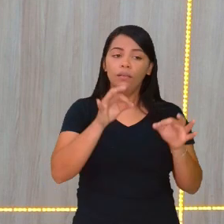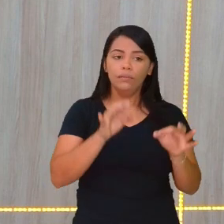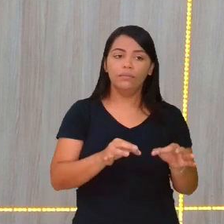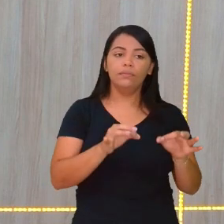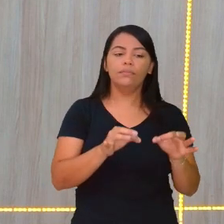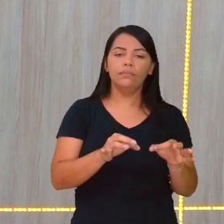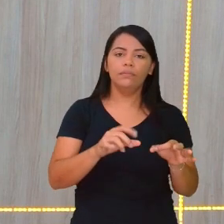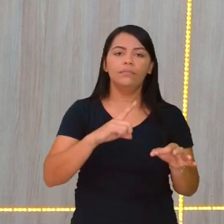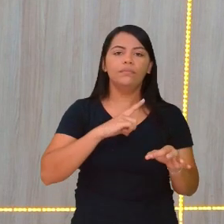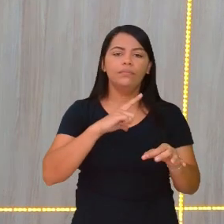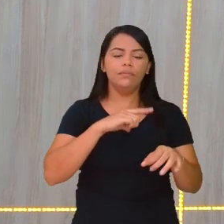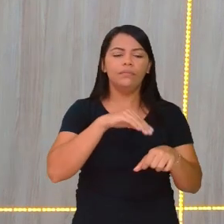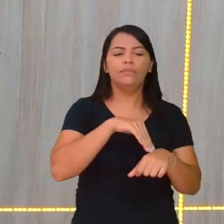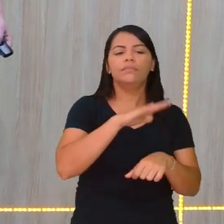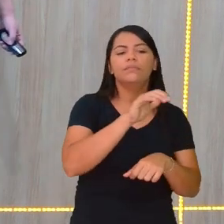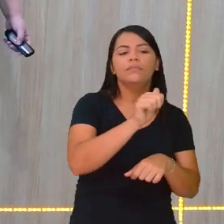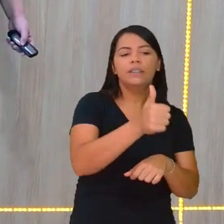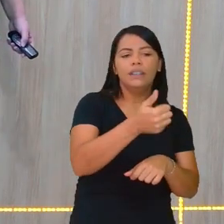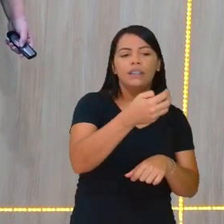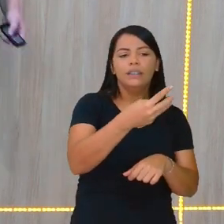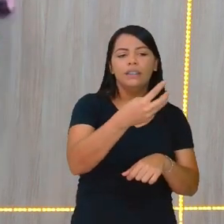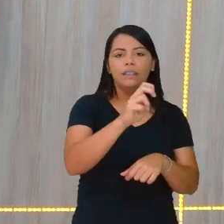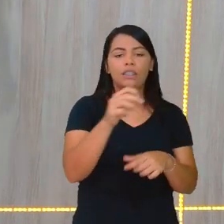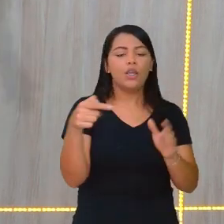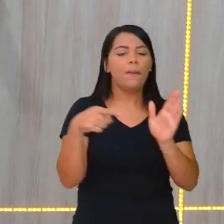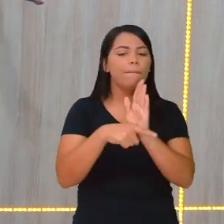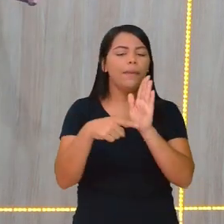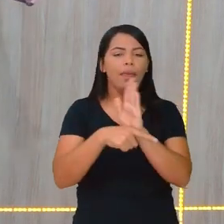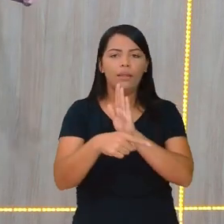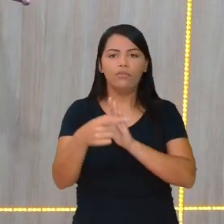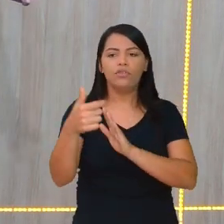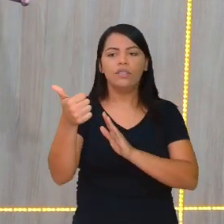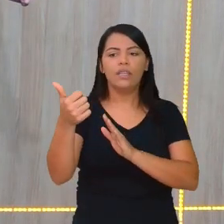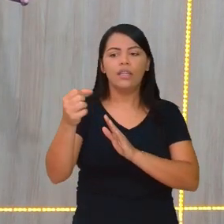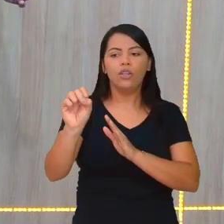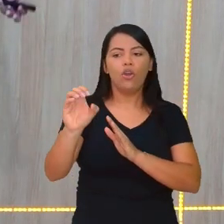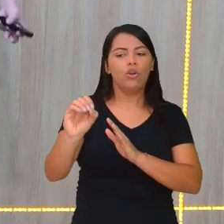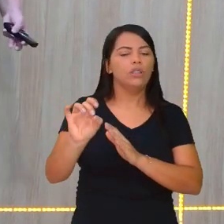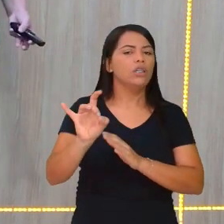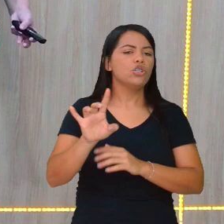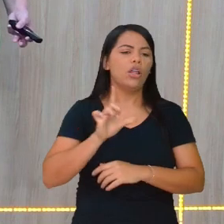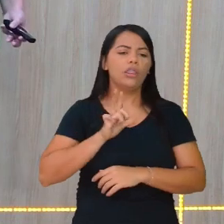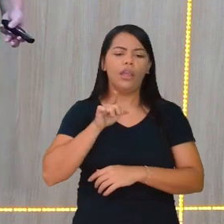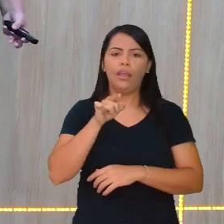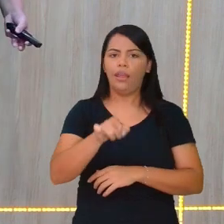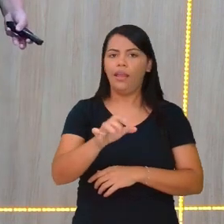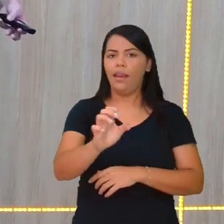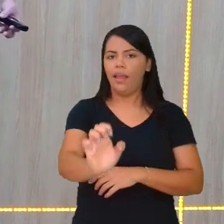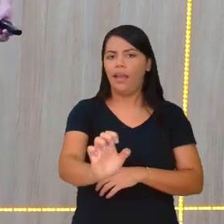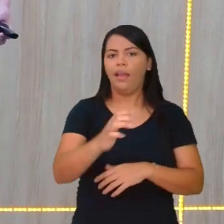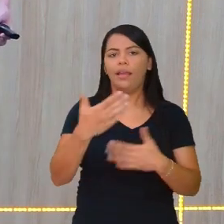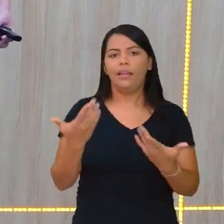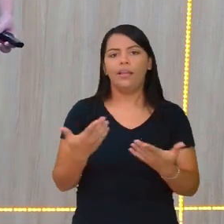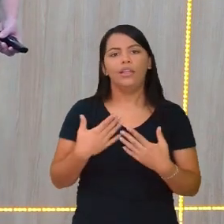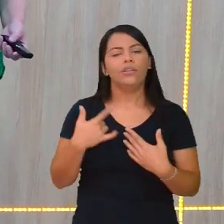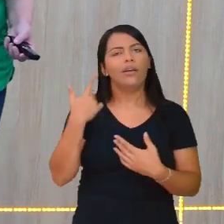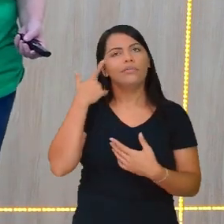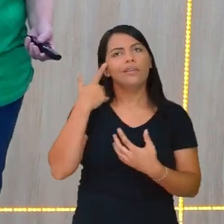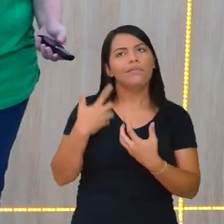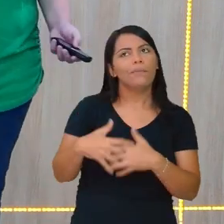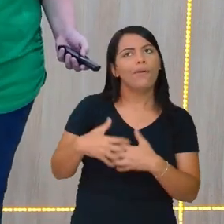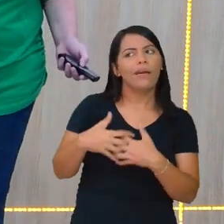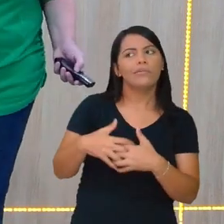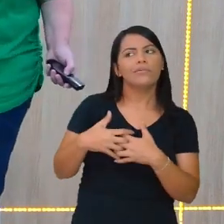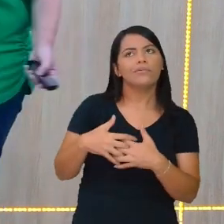que 135 e menos de 180. É o único que tem assim. Então, por uma questão de raciocínio